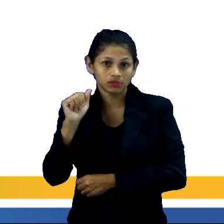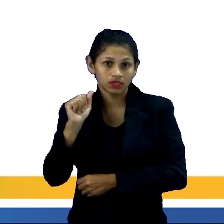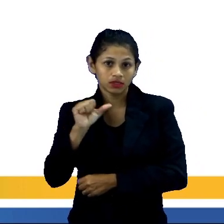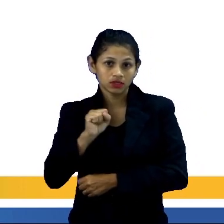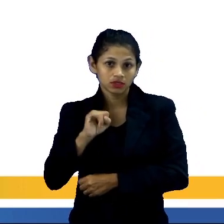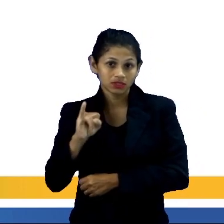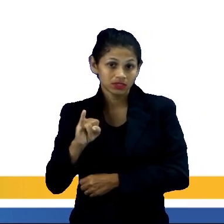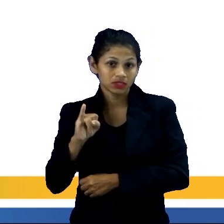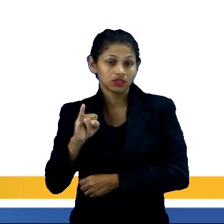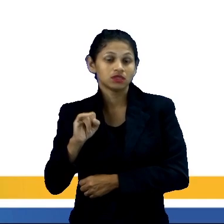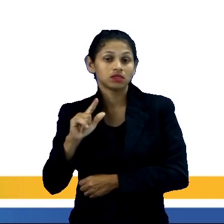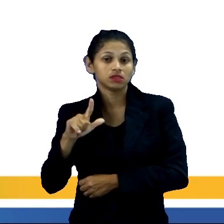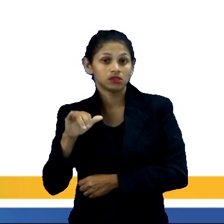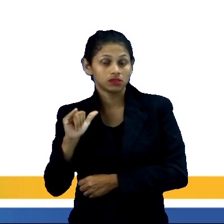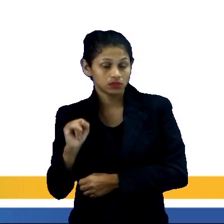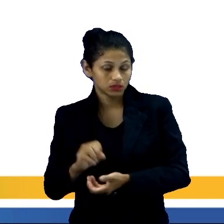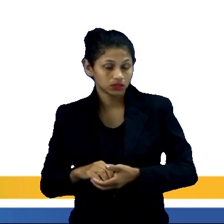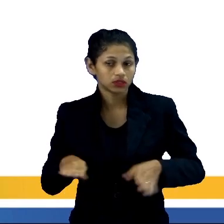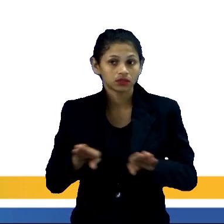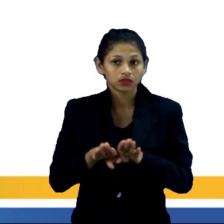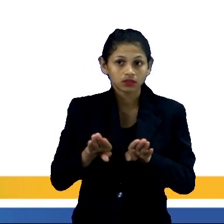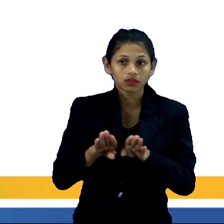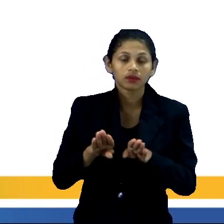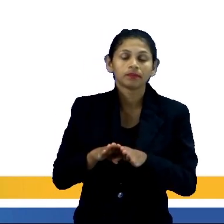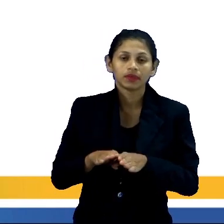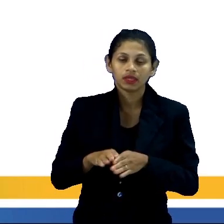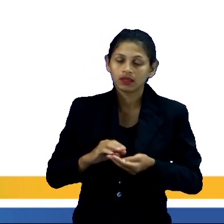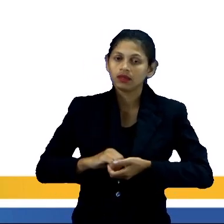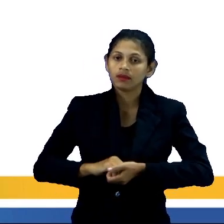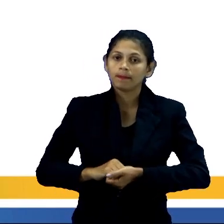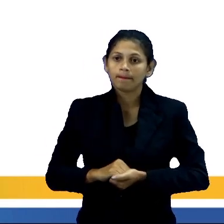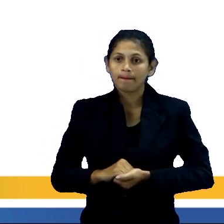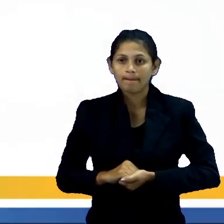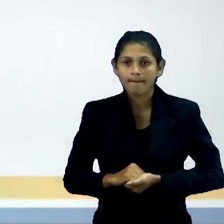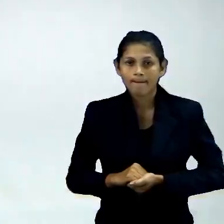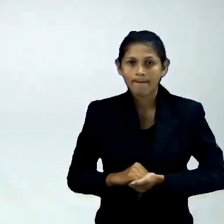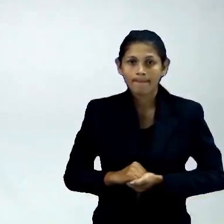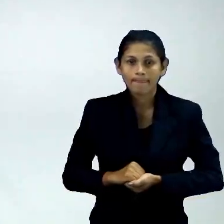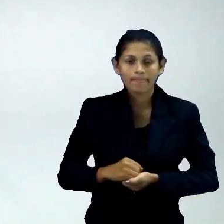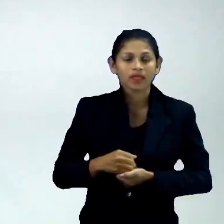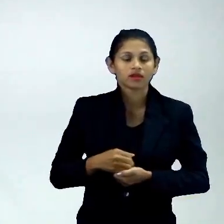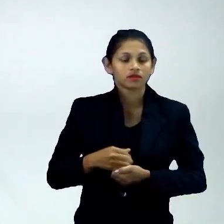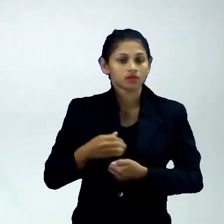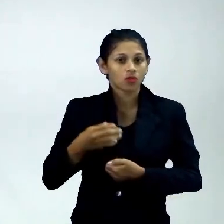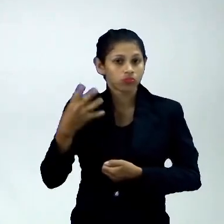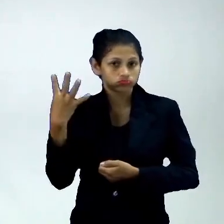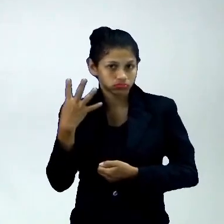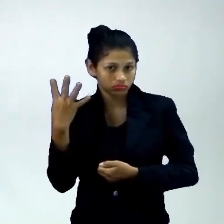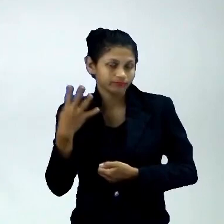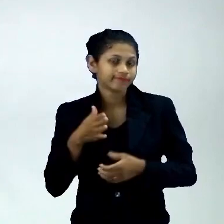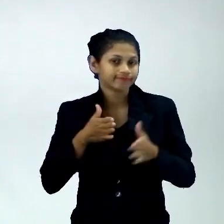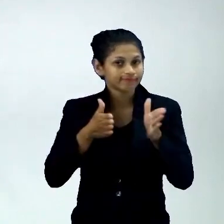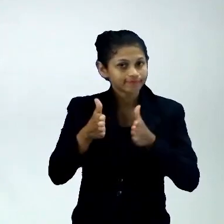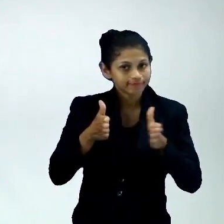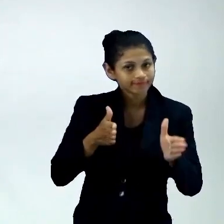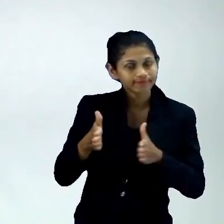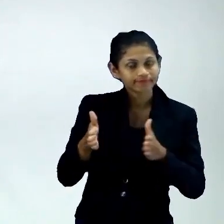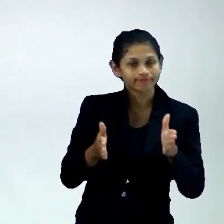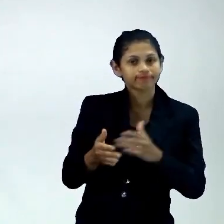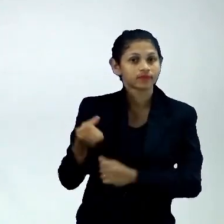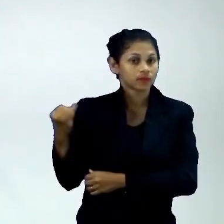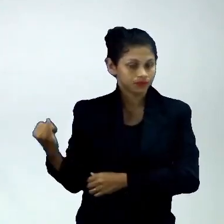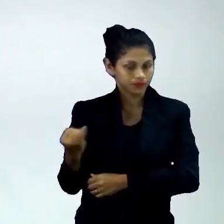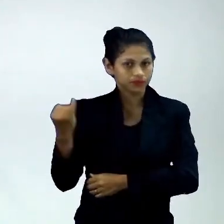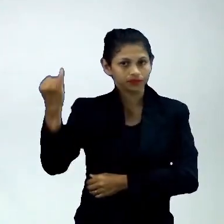era preciso muito material para levantar a nova capital. Então, o quarto período aí, né, principalmente, né, o governo